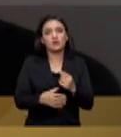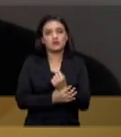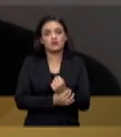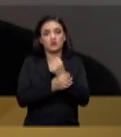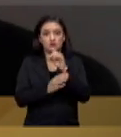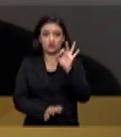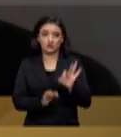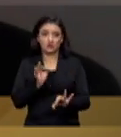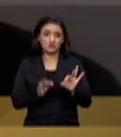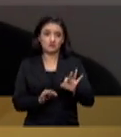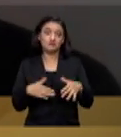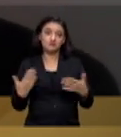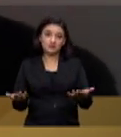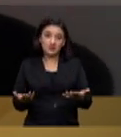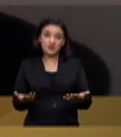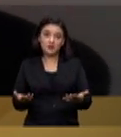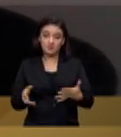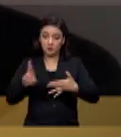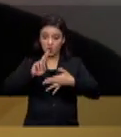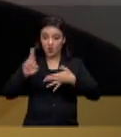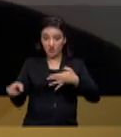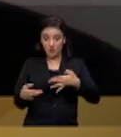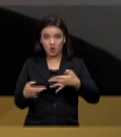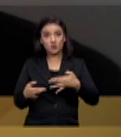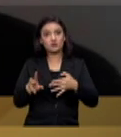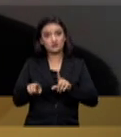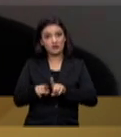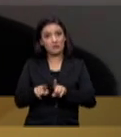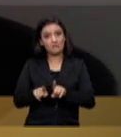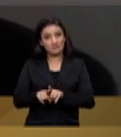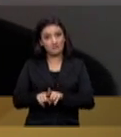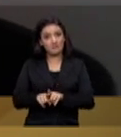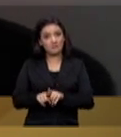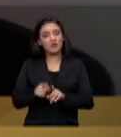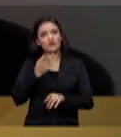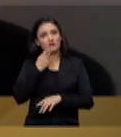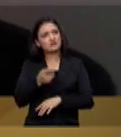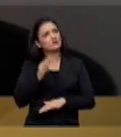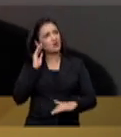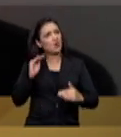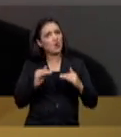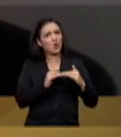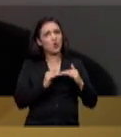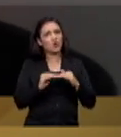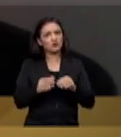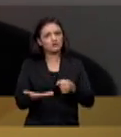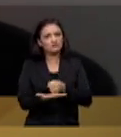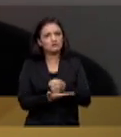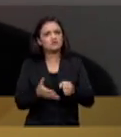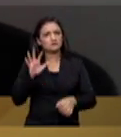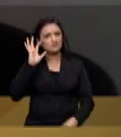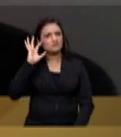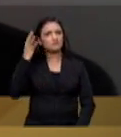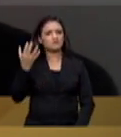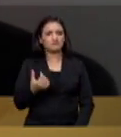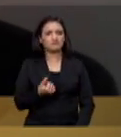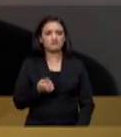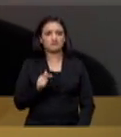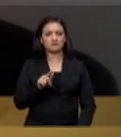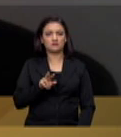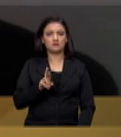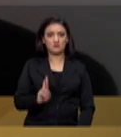recursais, os impetrantes declararam concordância com os fundamentos declinados na decisão